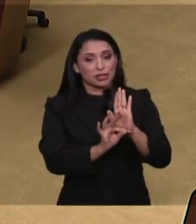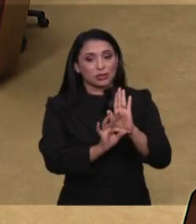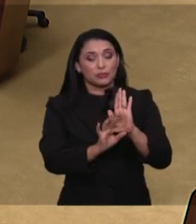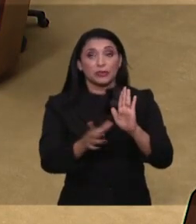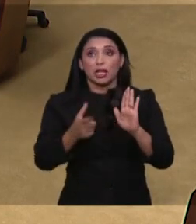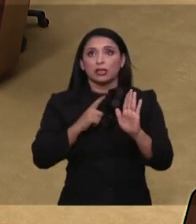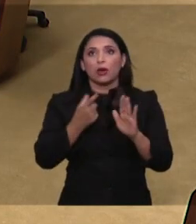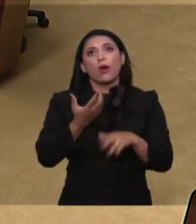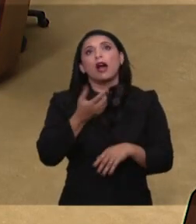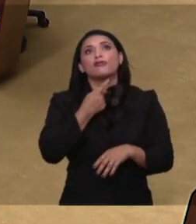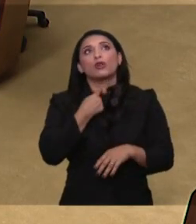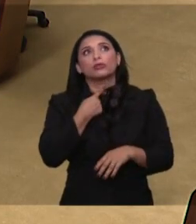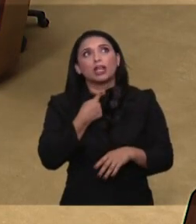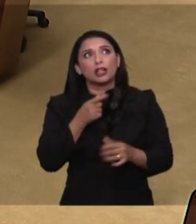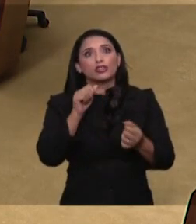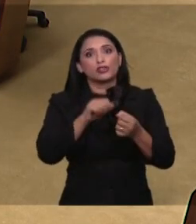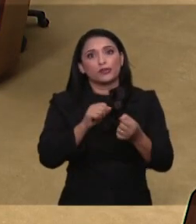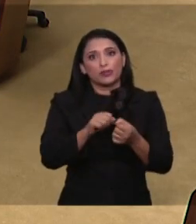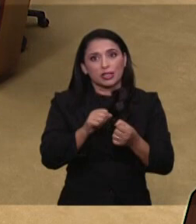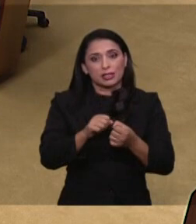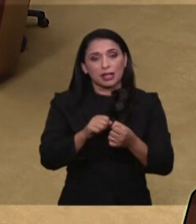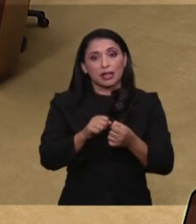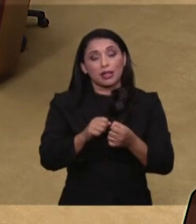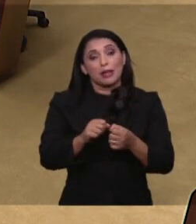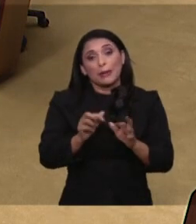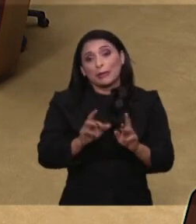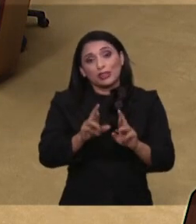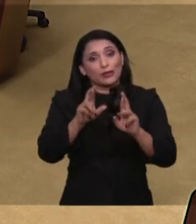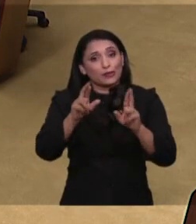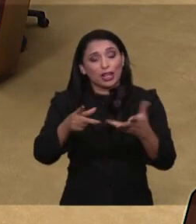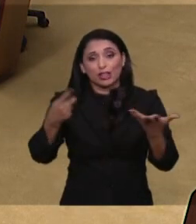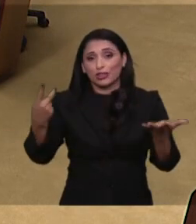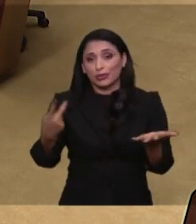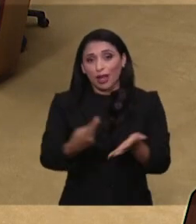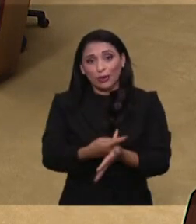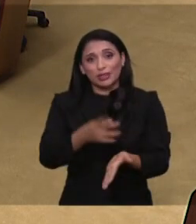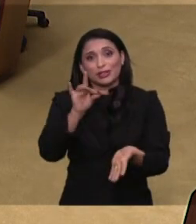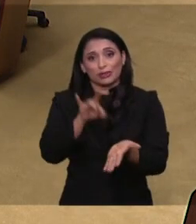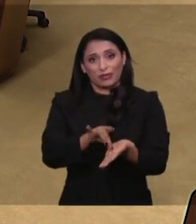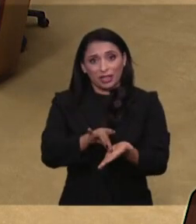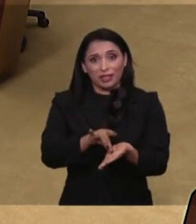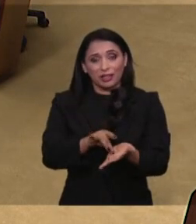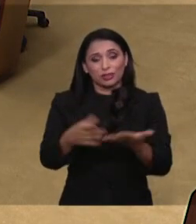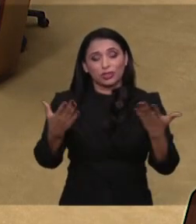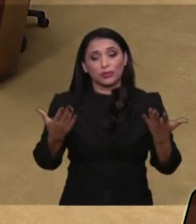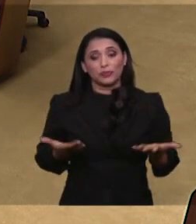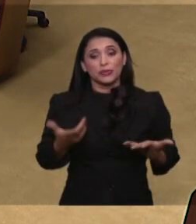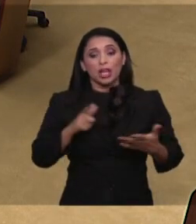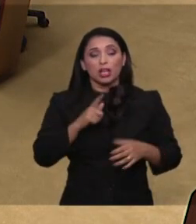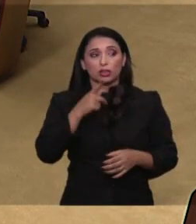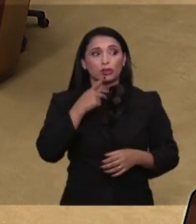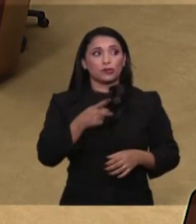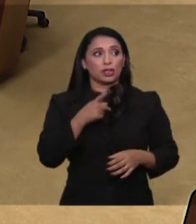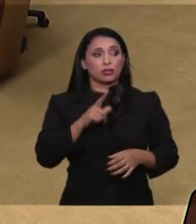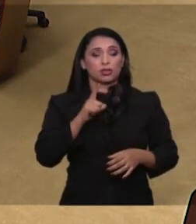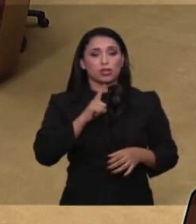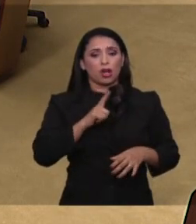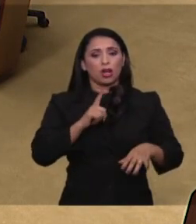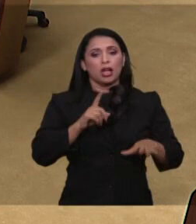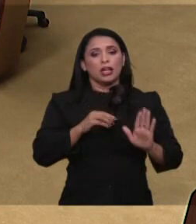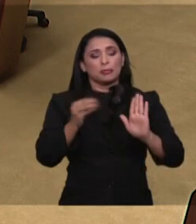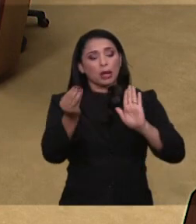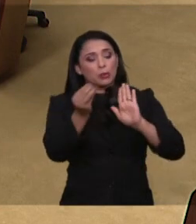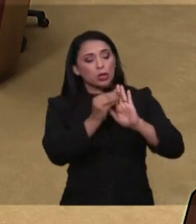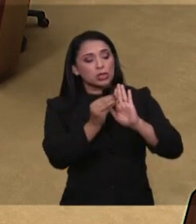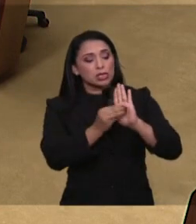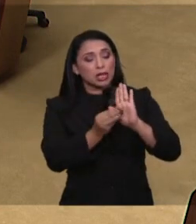é um mundo e a norma é viva. Mas eu estou apenas afirmando que este dado, eu acho que não deve ser considerado para